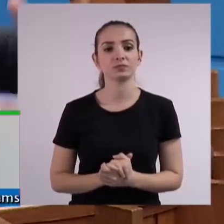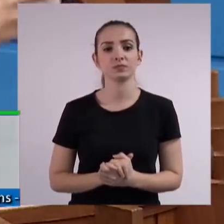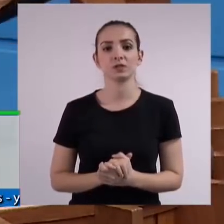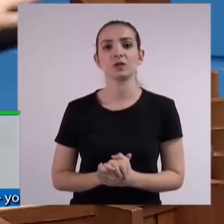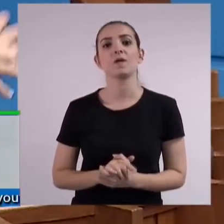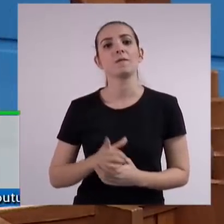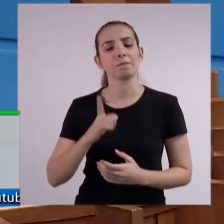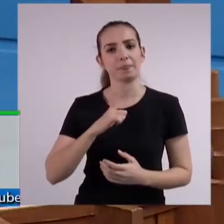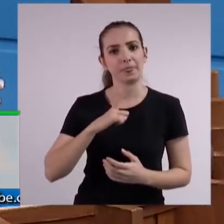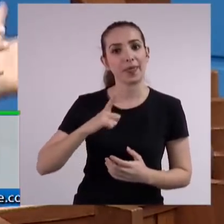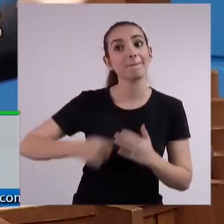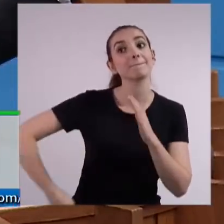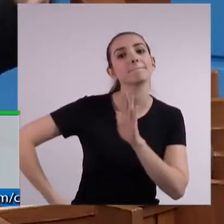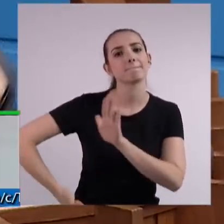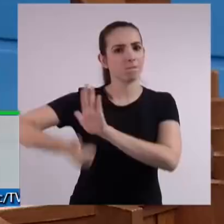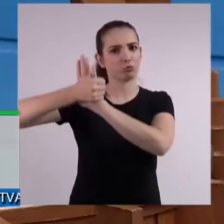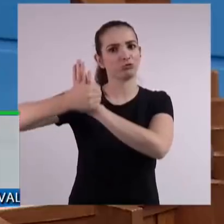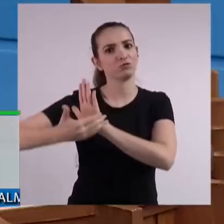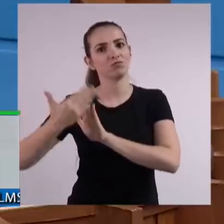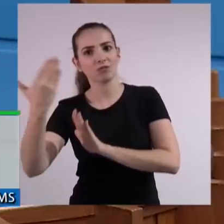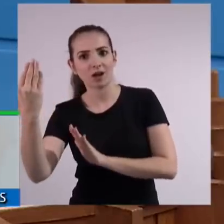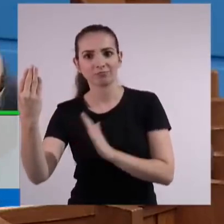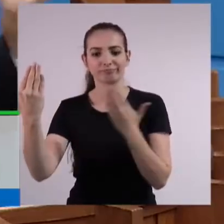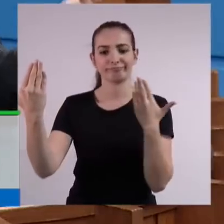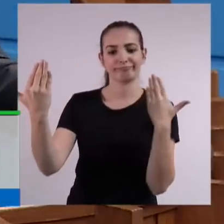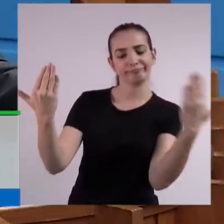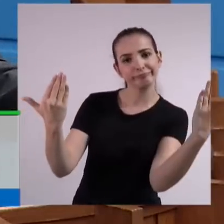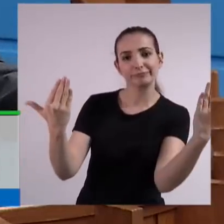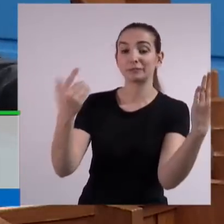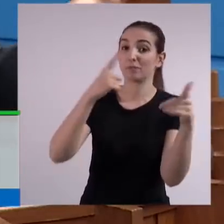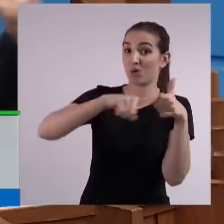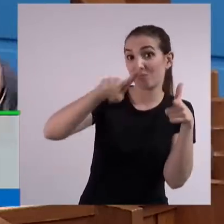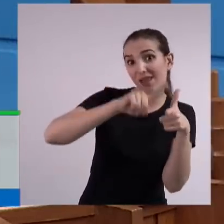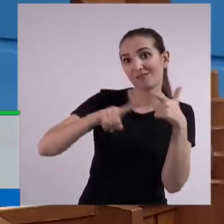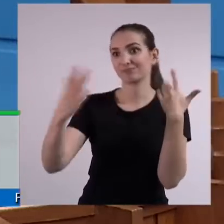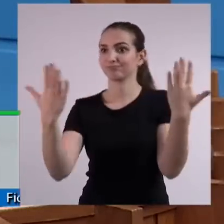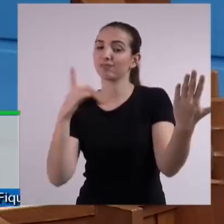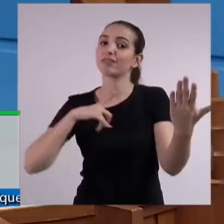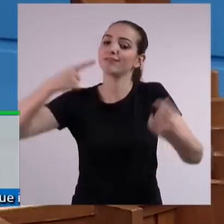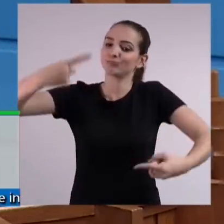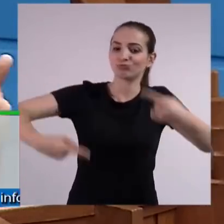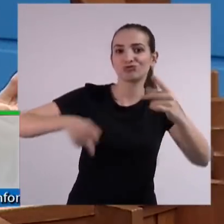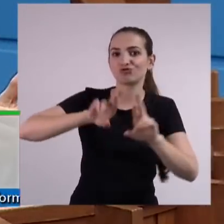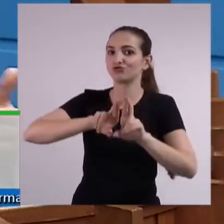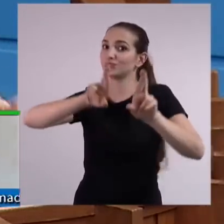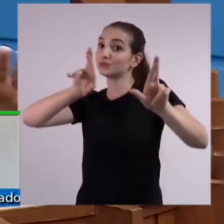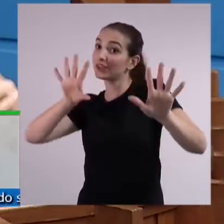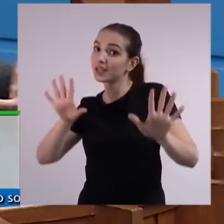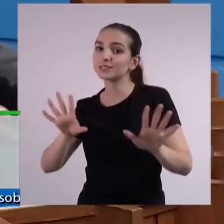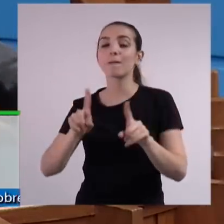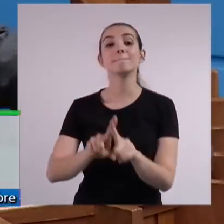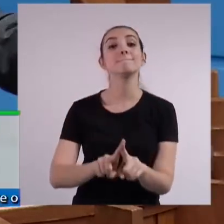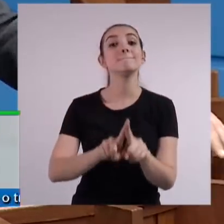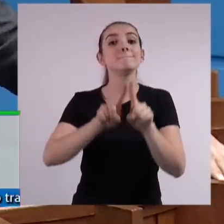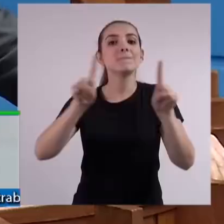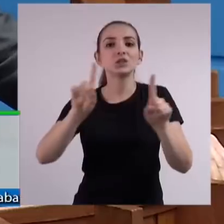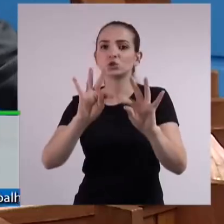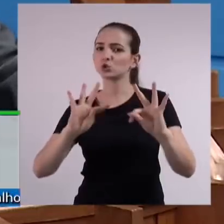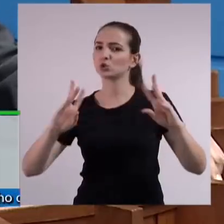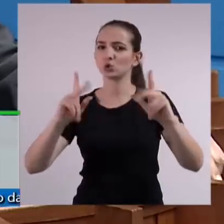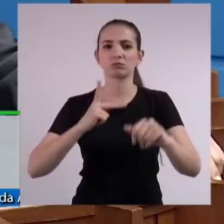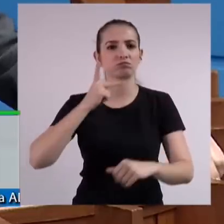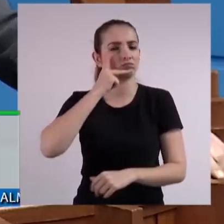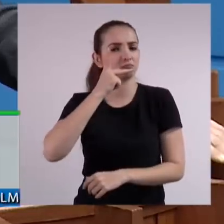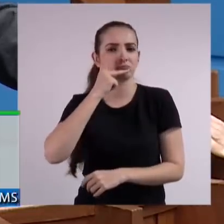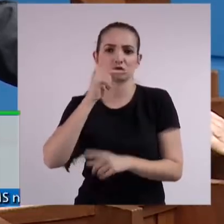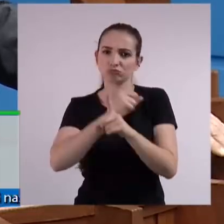seus lados positivos, negativos, com as suas discussões, com as suas divergências, como são todos os partidos políticos